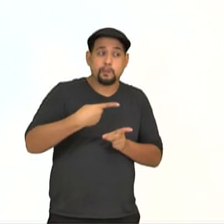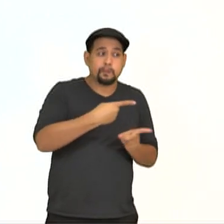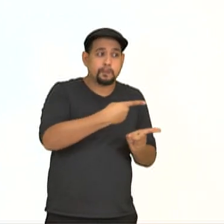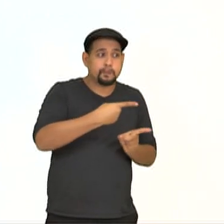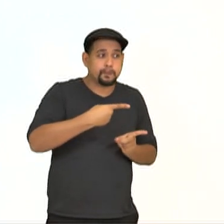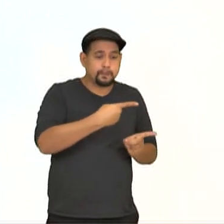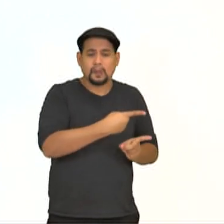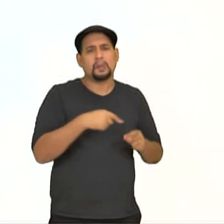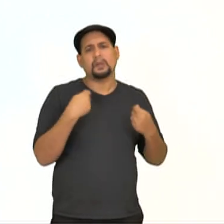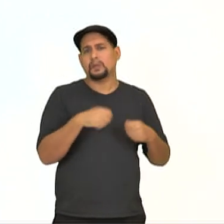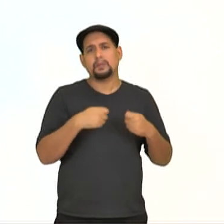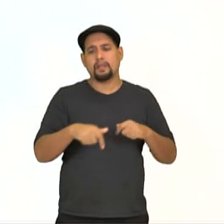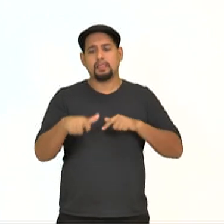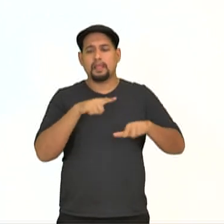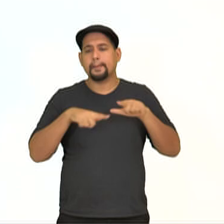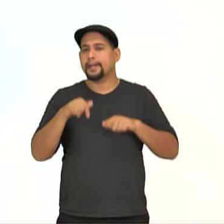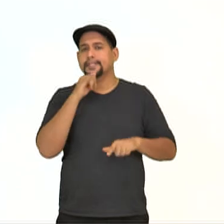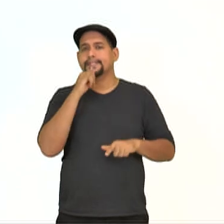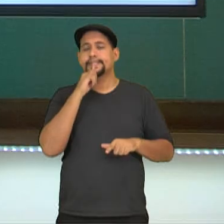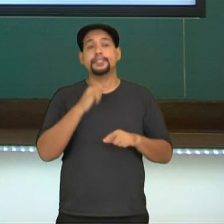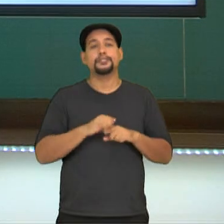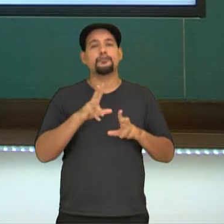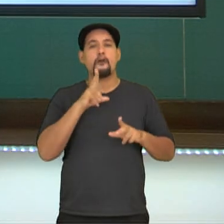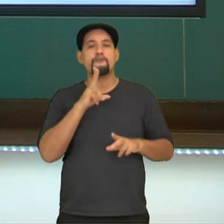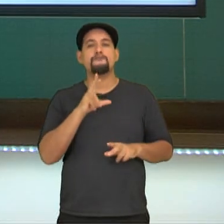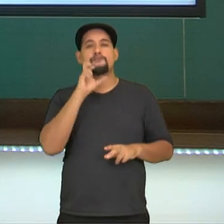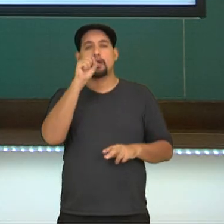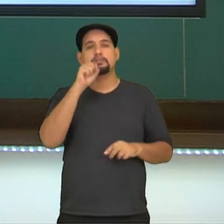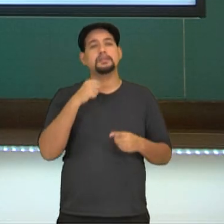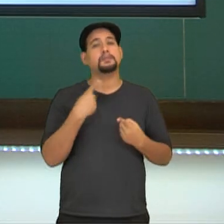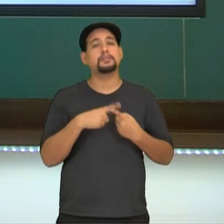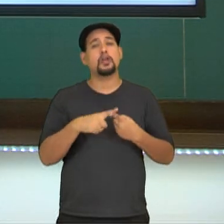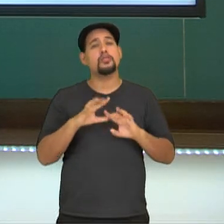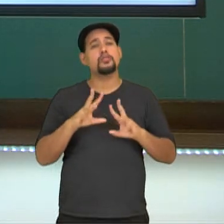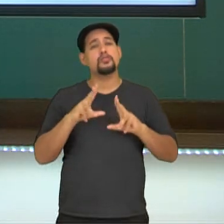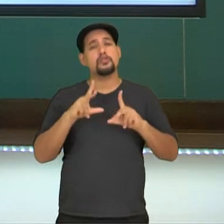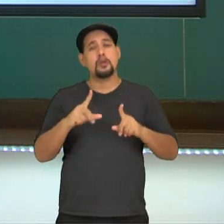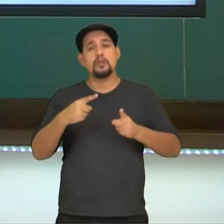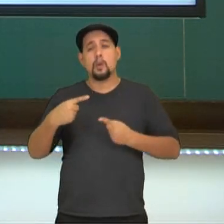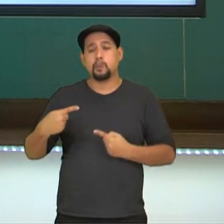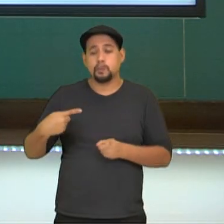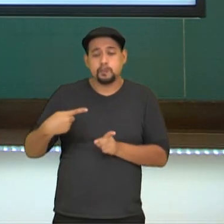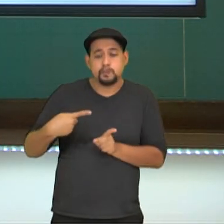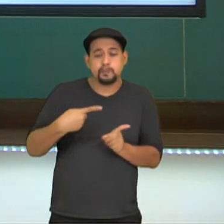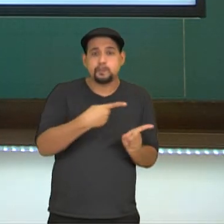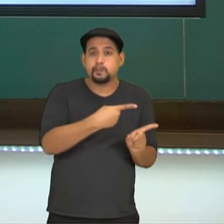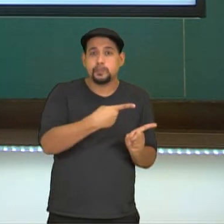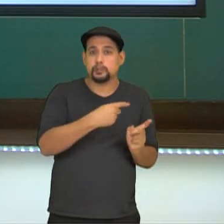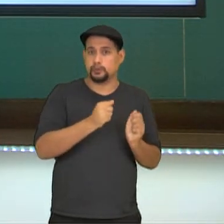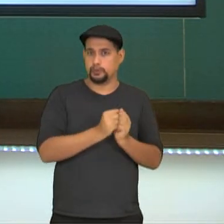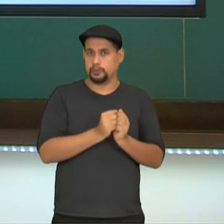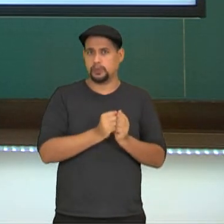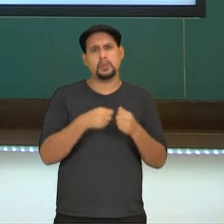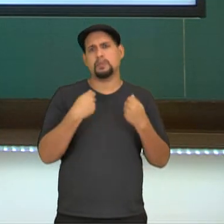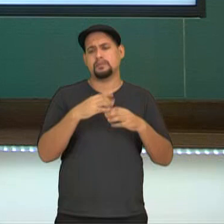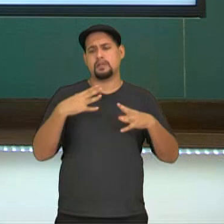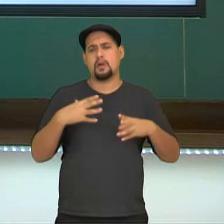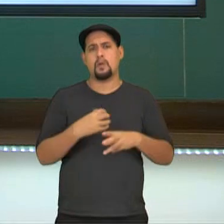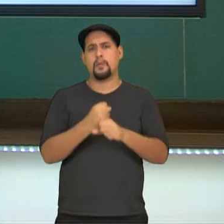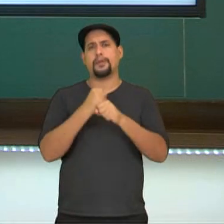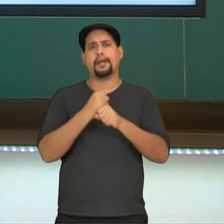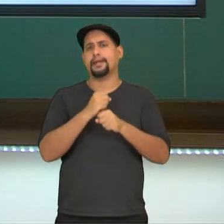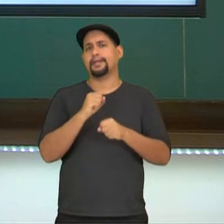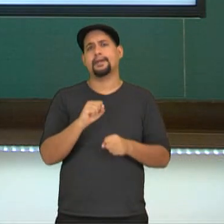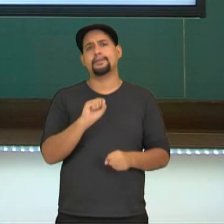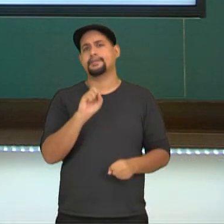preciso então trabalhar com a componente da força no deslocamento, porque toda a componente da força está no deslocamento. Eu não preciso calcular seno